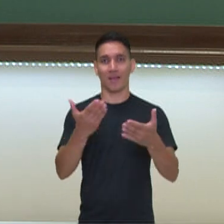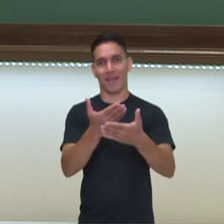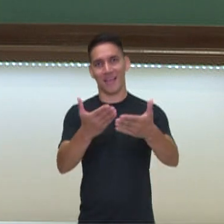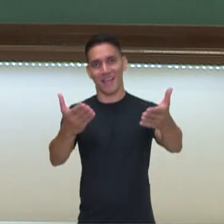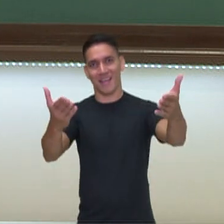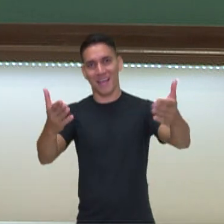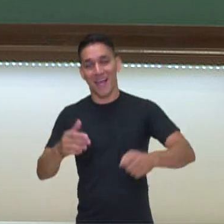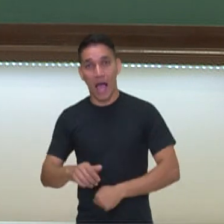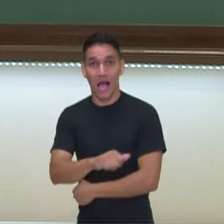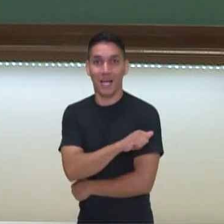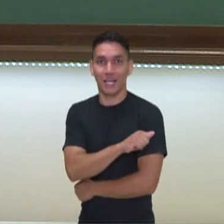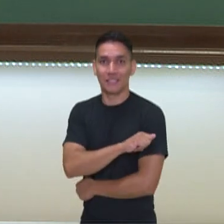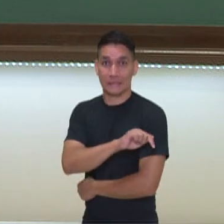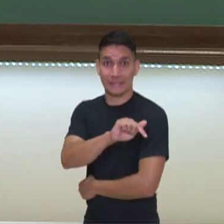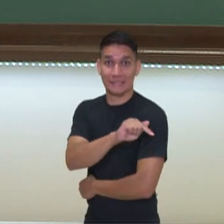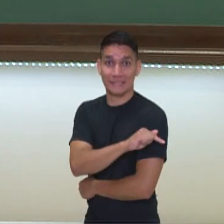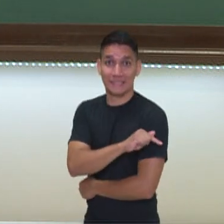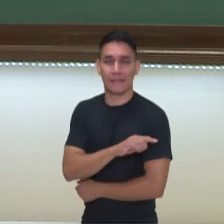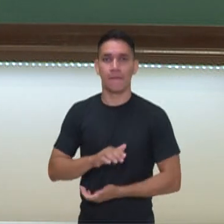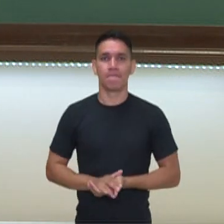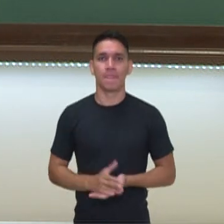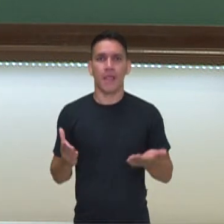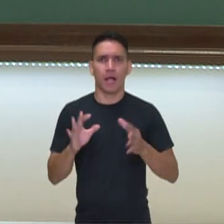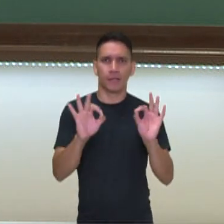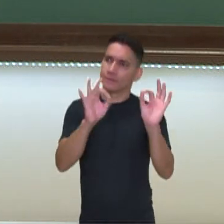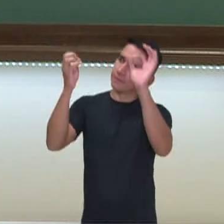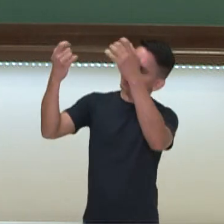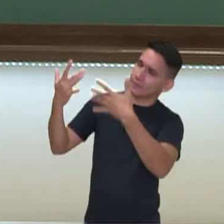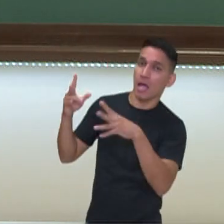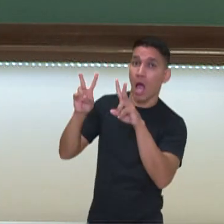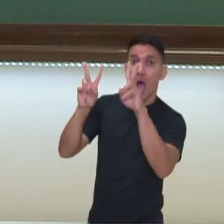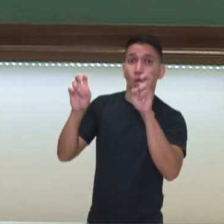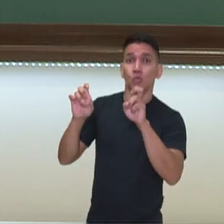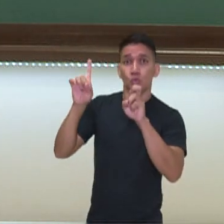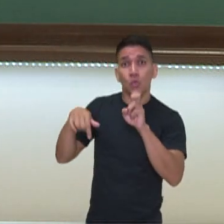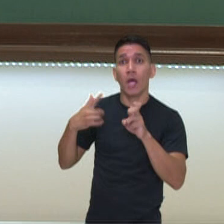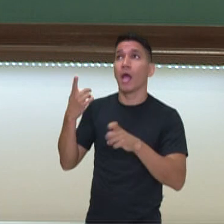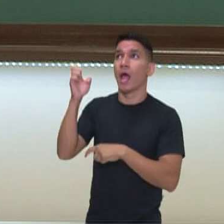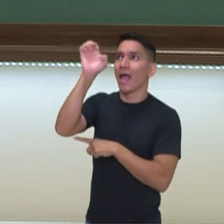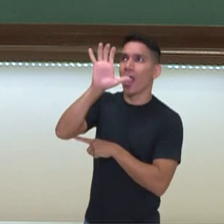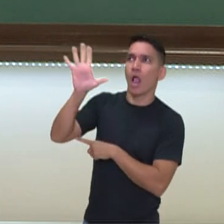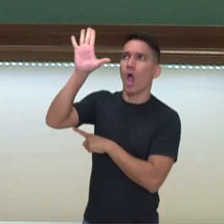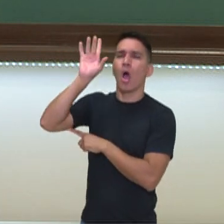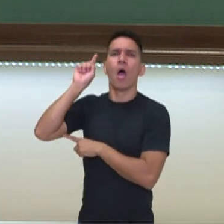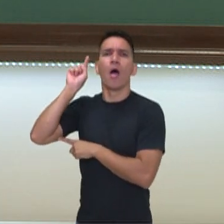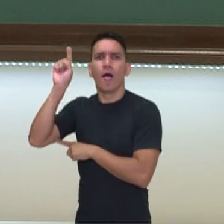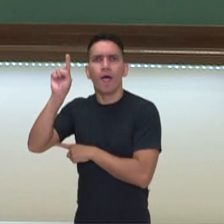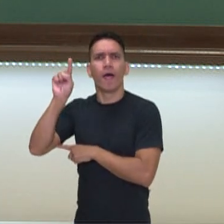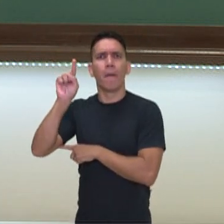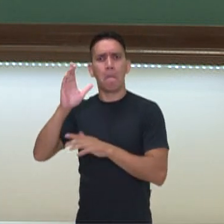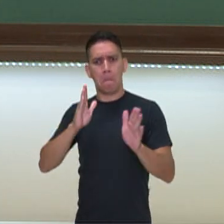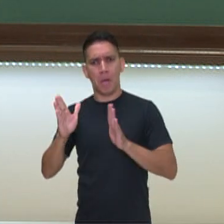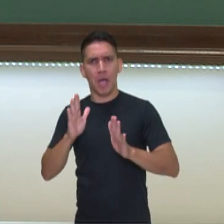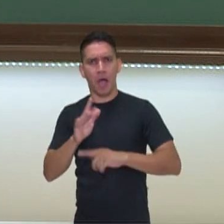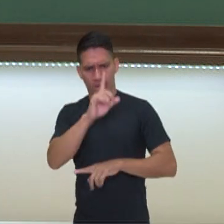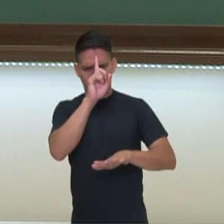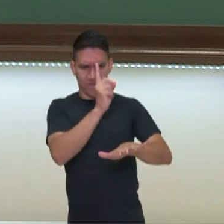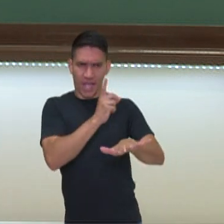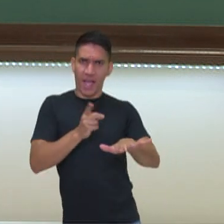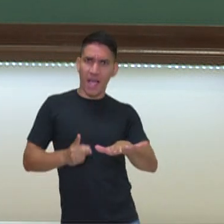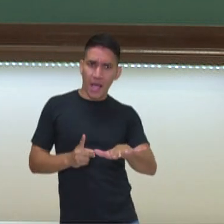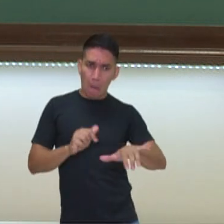Olá, estudantes do sétimo ano! Neste vídeo vamos falar sobre mudanças na Europa feudal. Falando